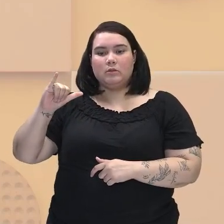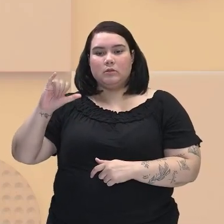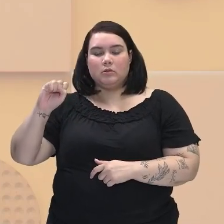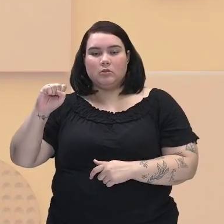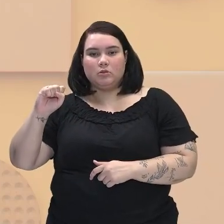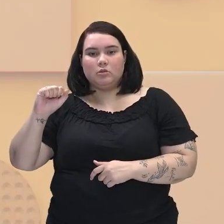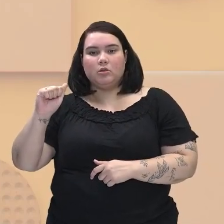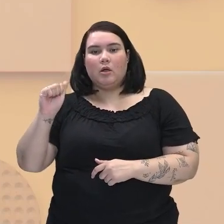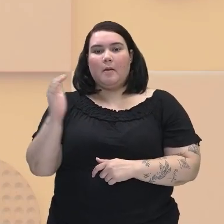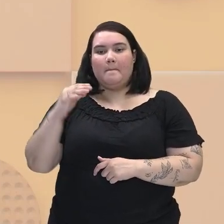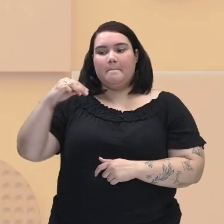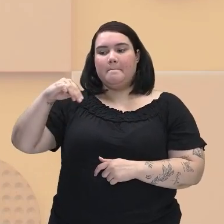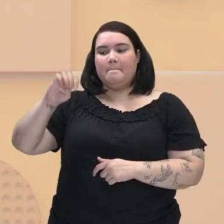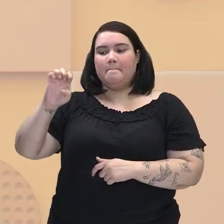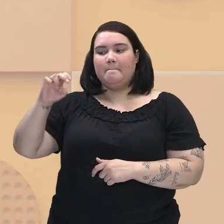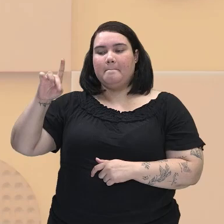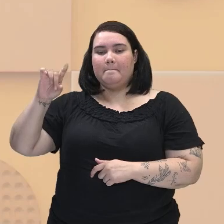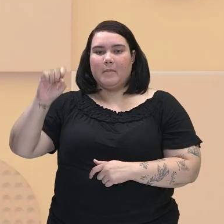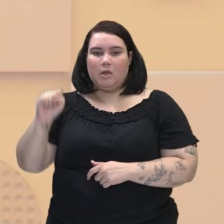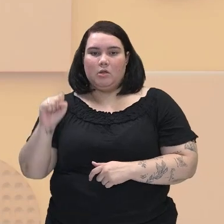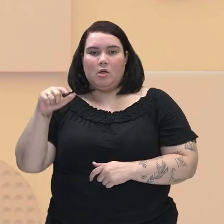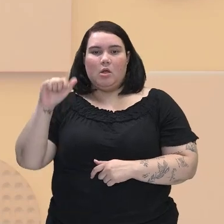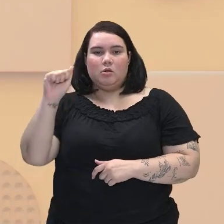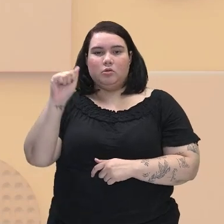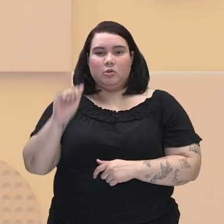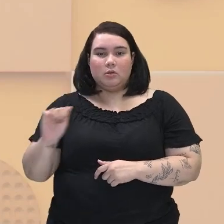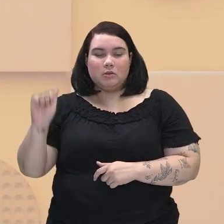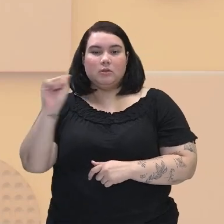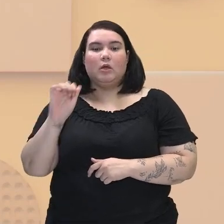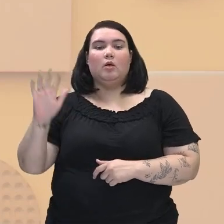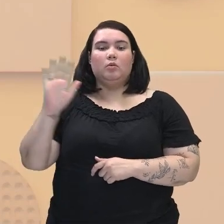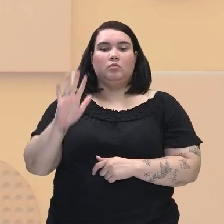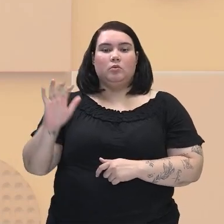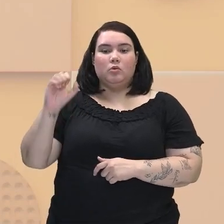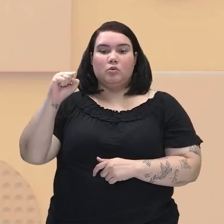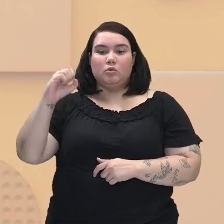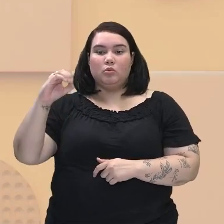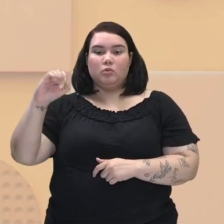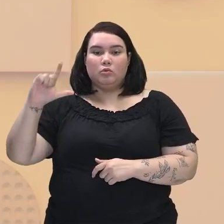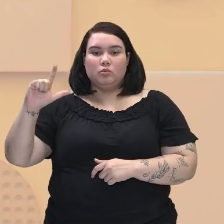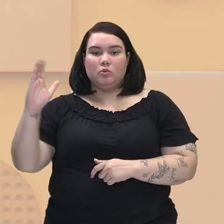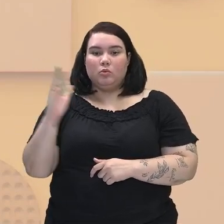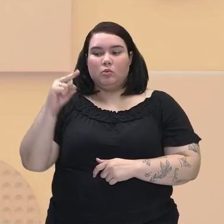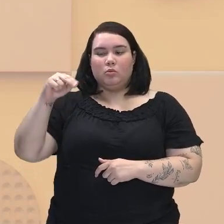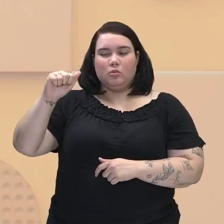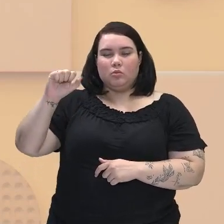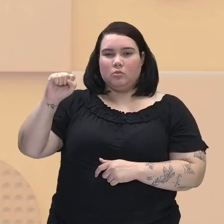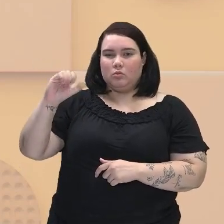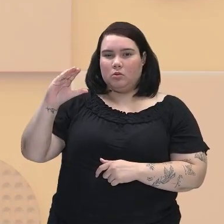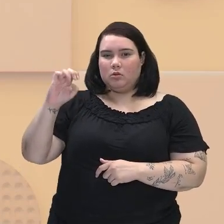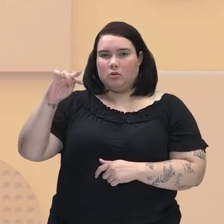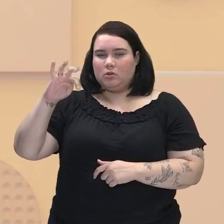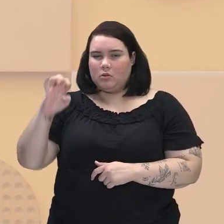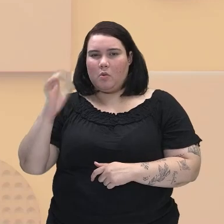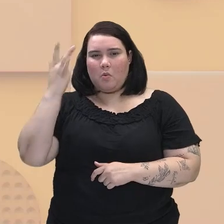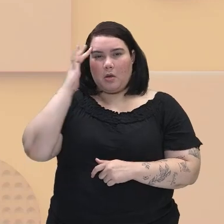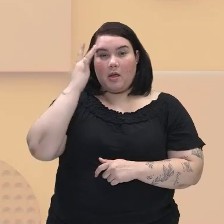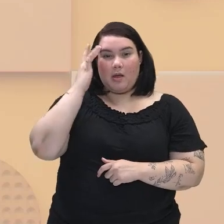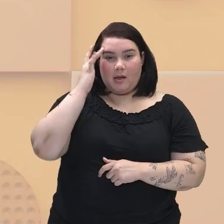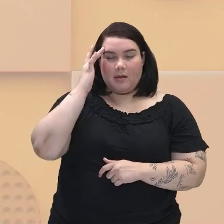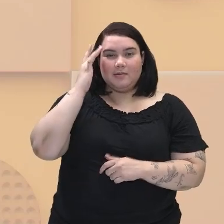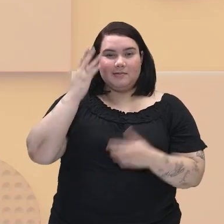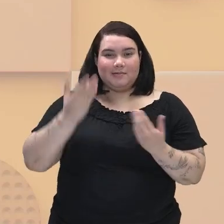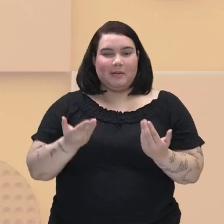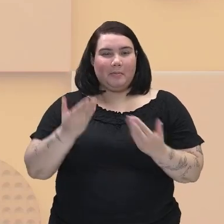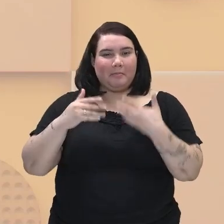que é a associação Sol Nascente, se não me falha a memória, se o professor não estiver ficando velho demais, já